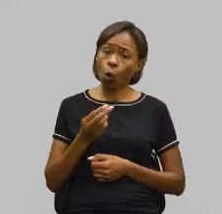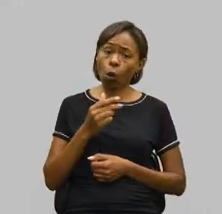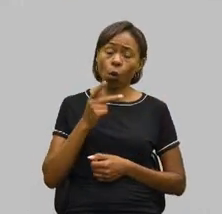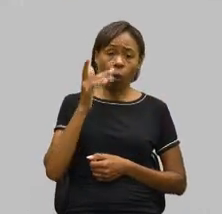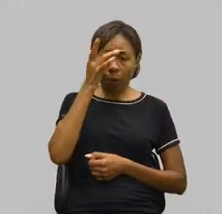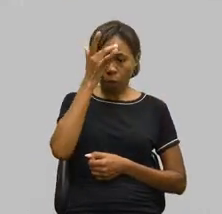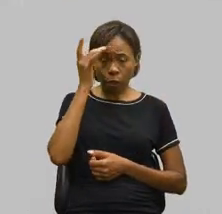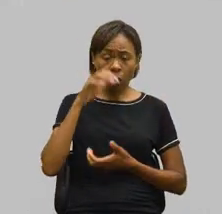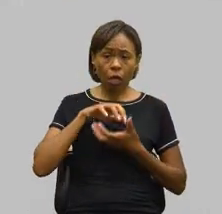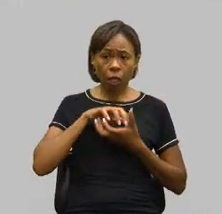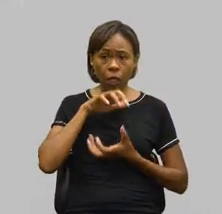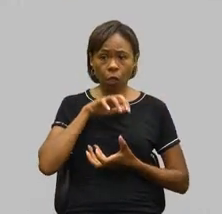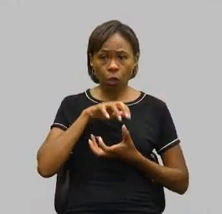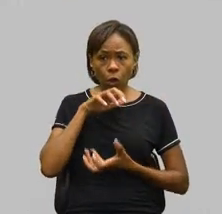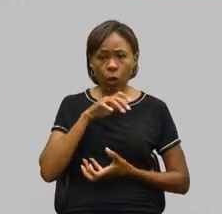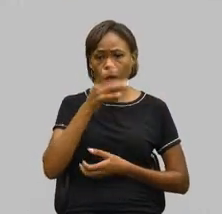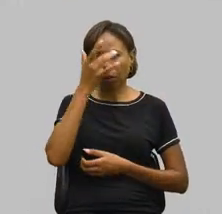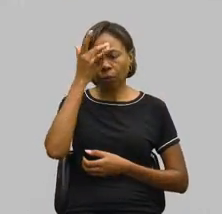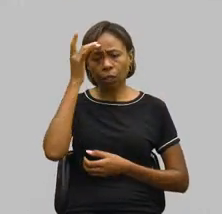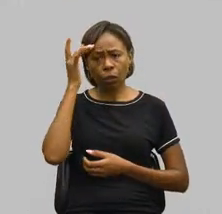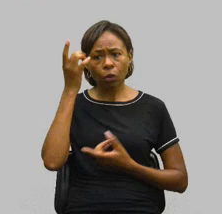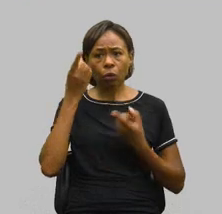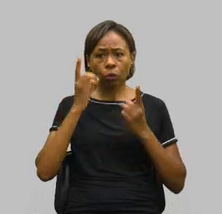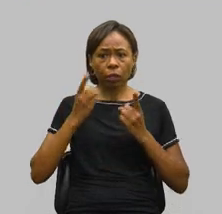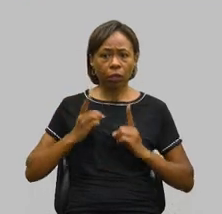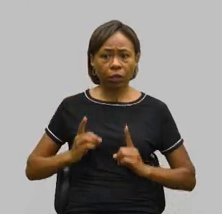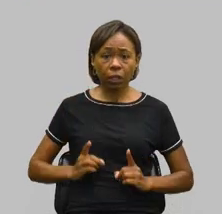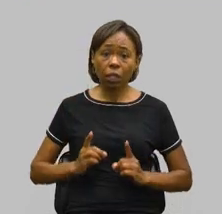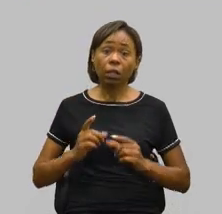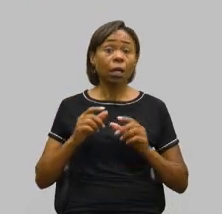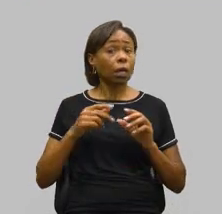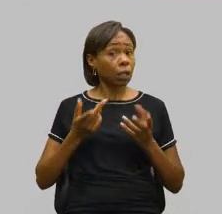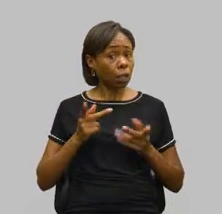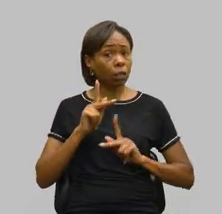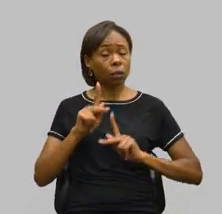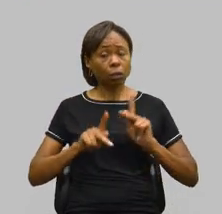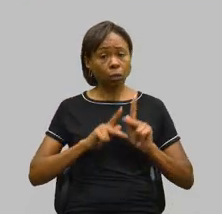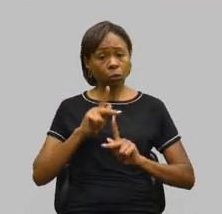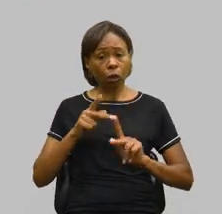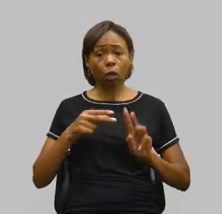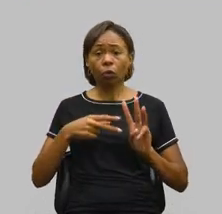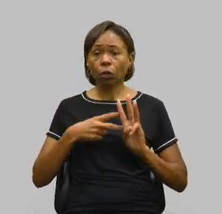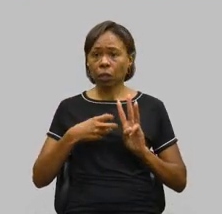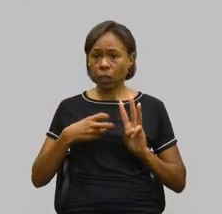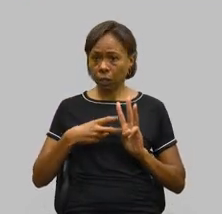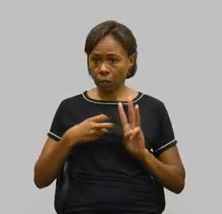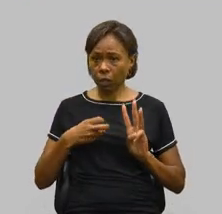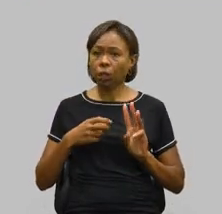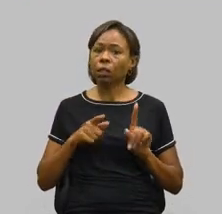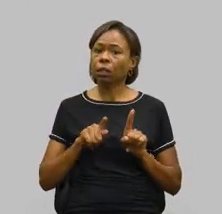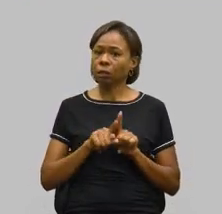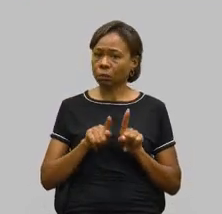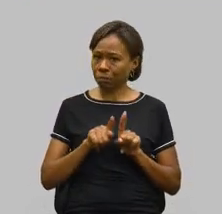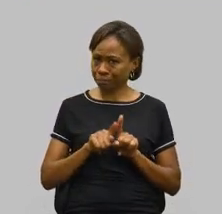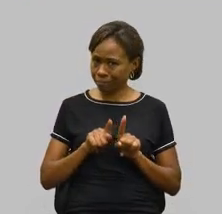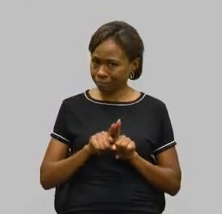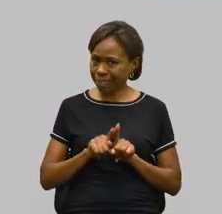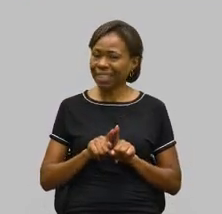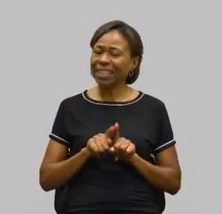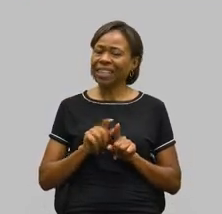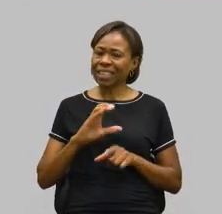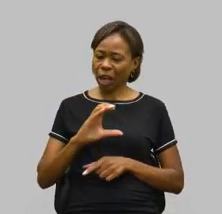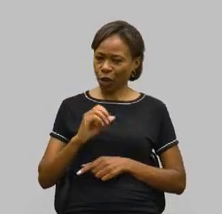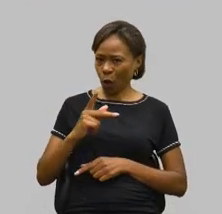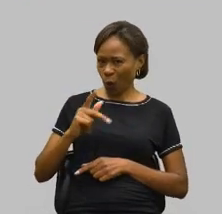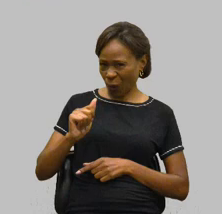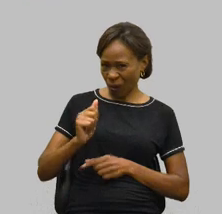pessoas com deficiência inclusive povos indígenas que nós vamos tratar aqui na próxima também que realizamos a Copa e essa